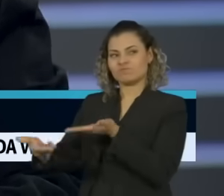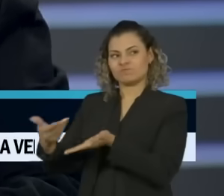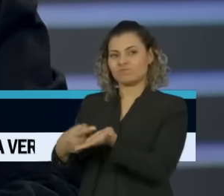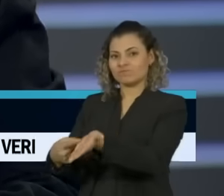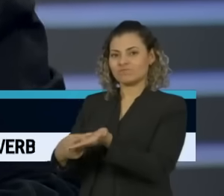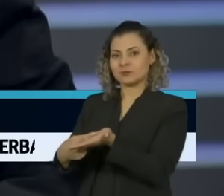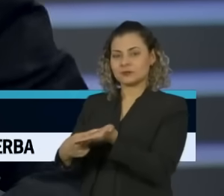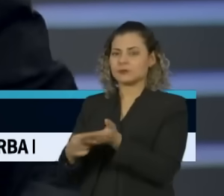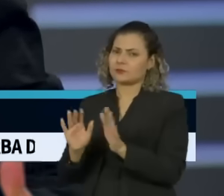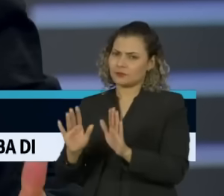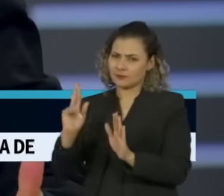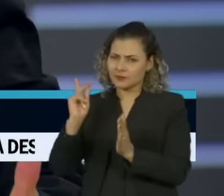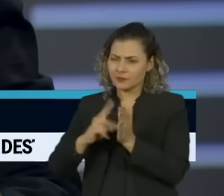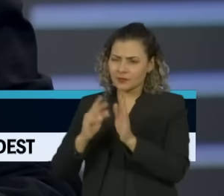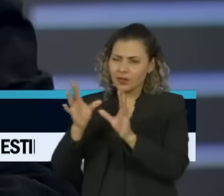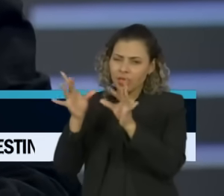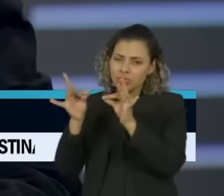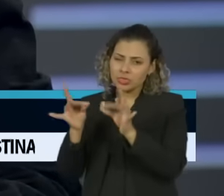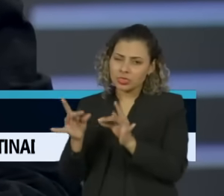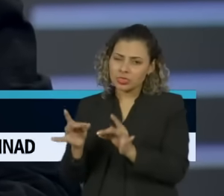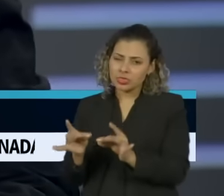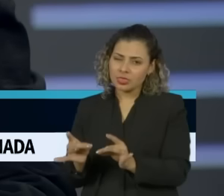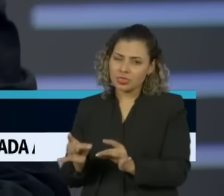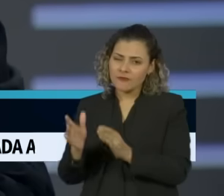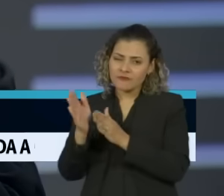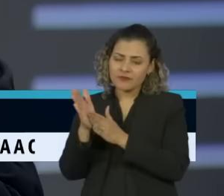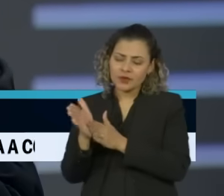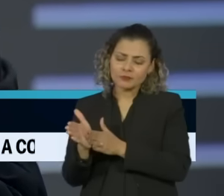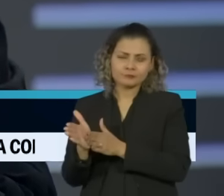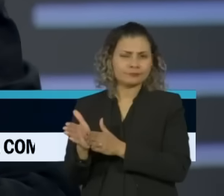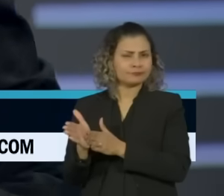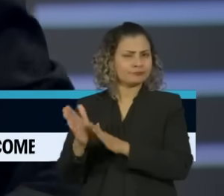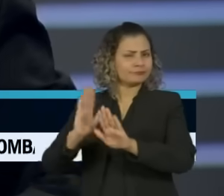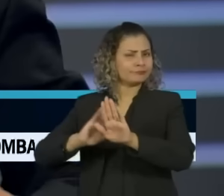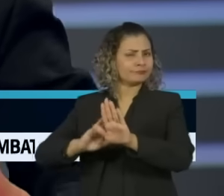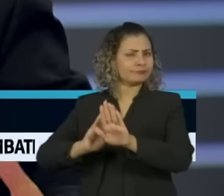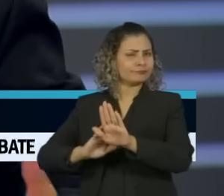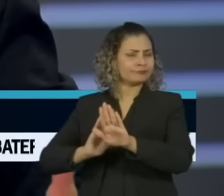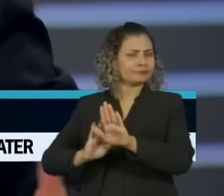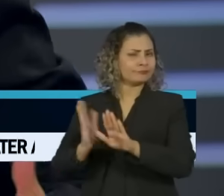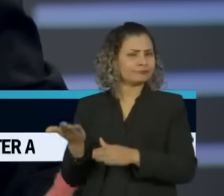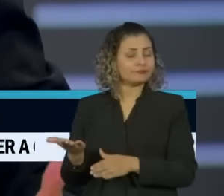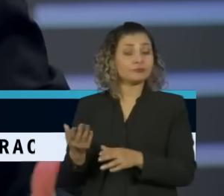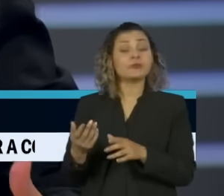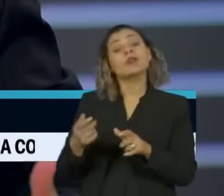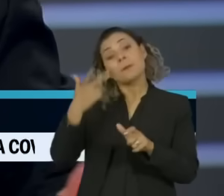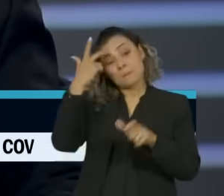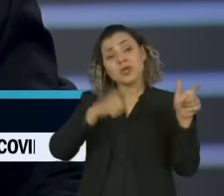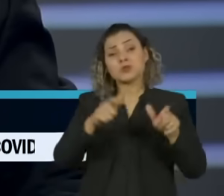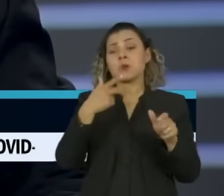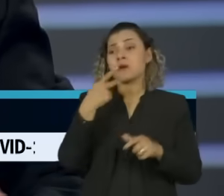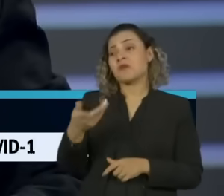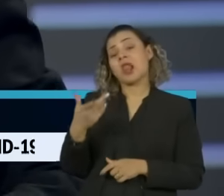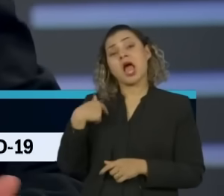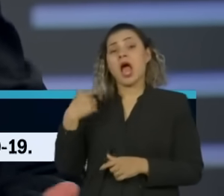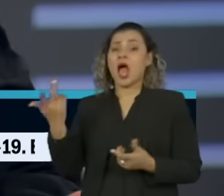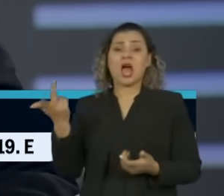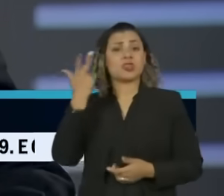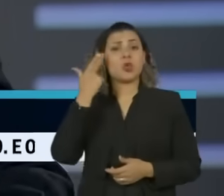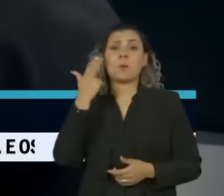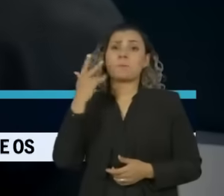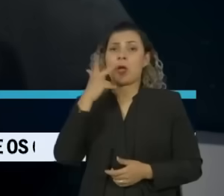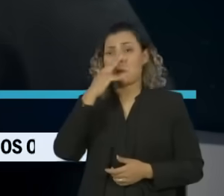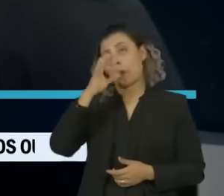então, se a gente for aprofundar a própria concepção de fidelidade, já está do lado de fora. Apesar de que alguém pode dizer que o que eu acabei de dizer é